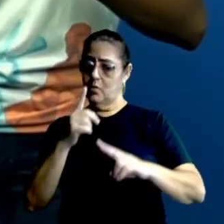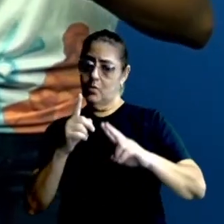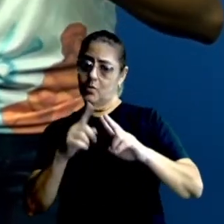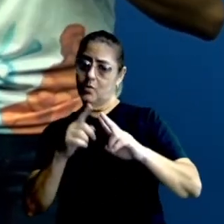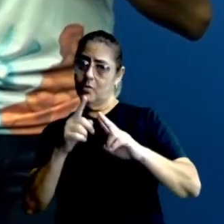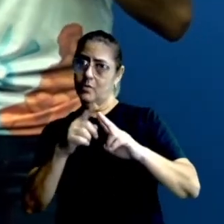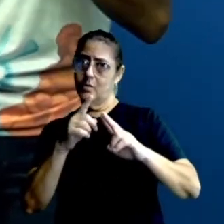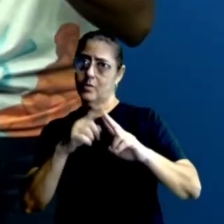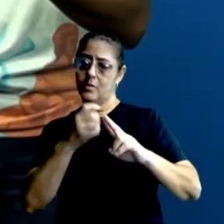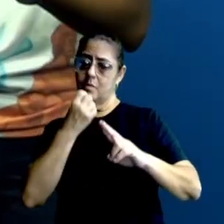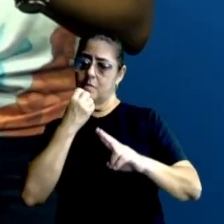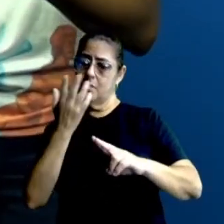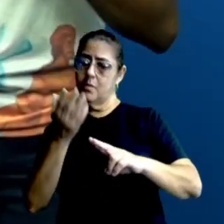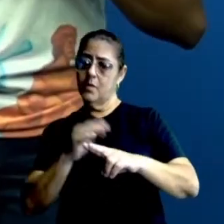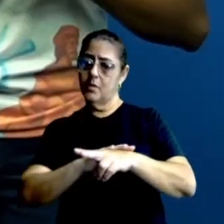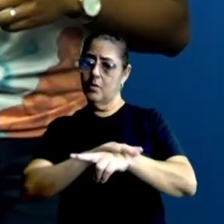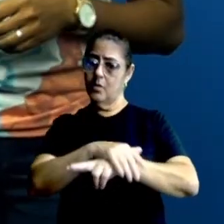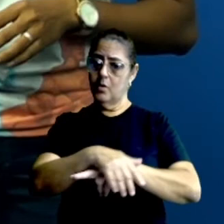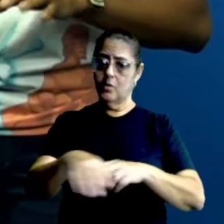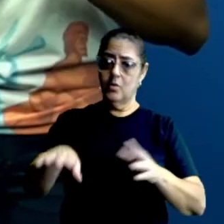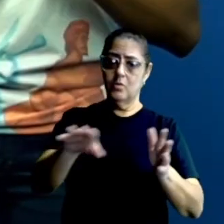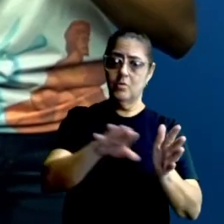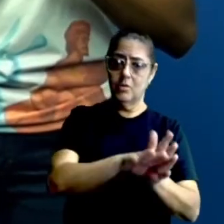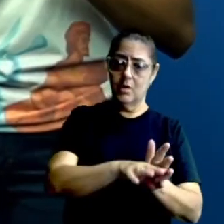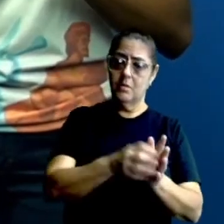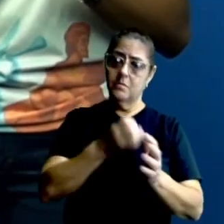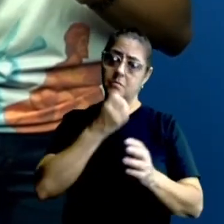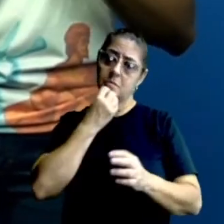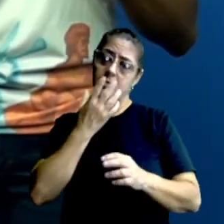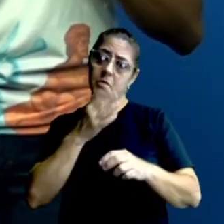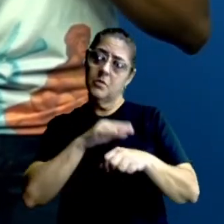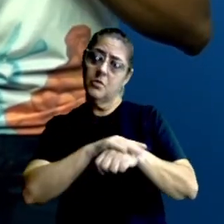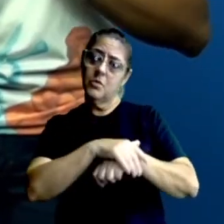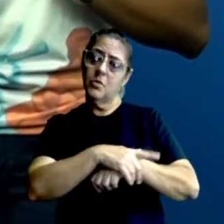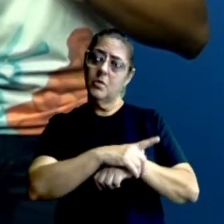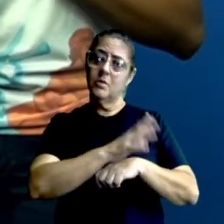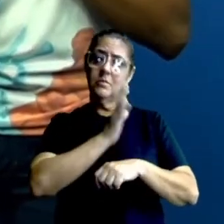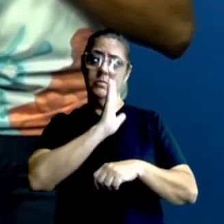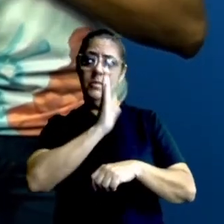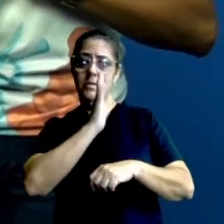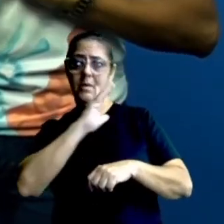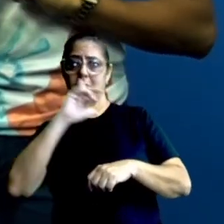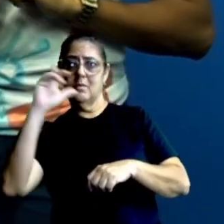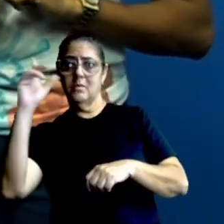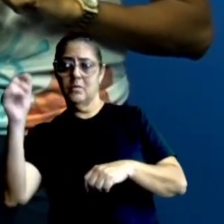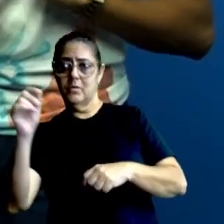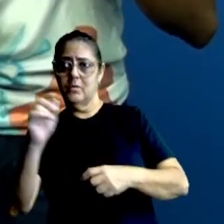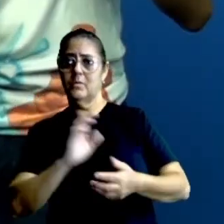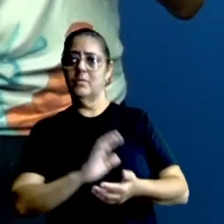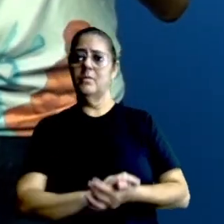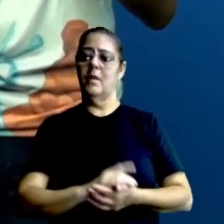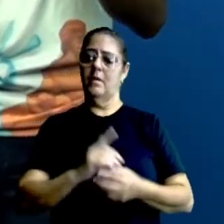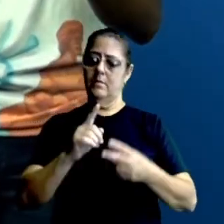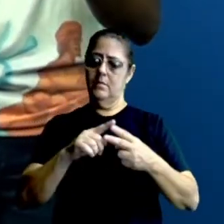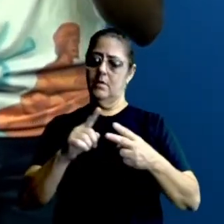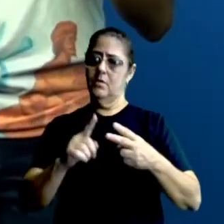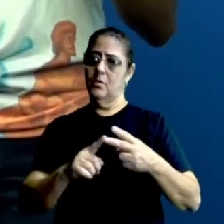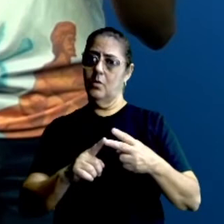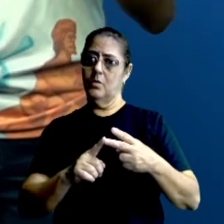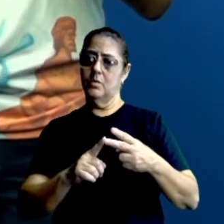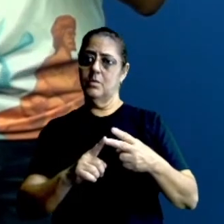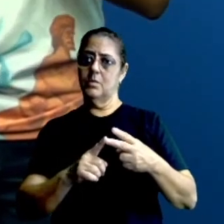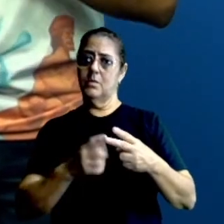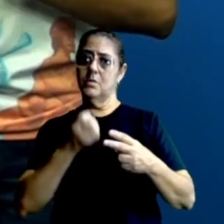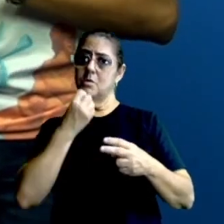usamos sobre o livro e quando a gente chega o encontra alguém à noite e o Goodnight quando a gente está se despedindo de alguém aí e não é tchau